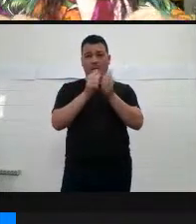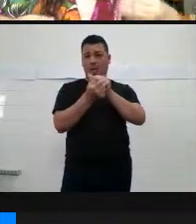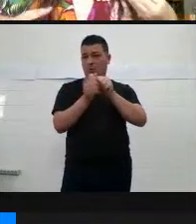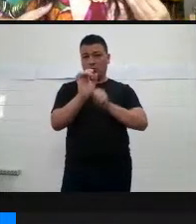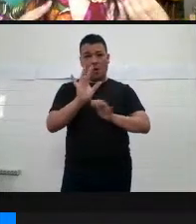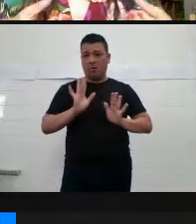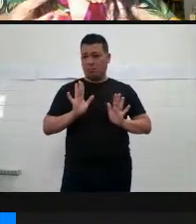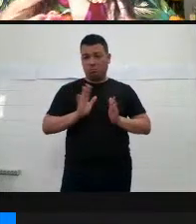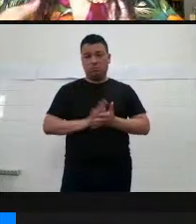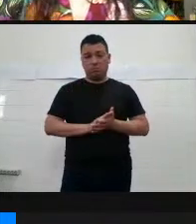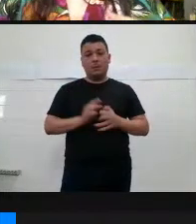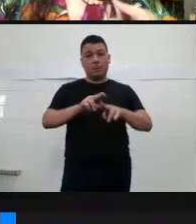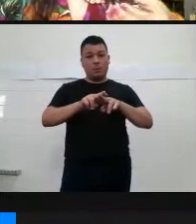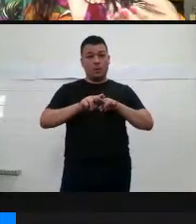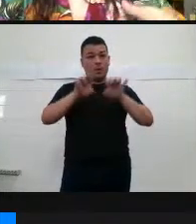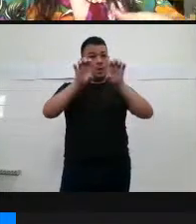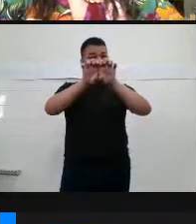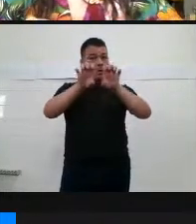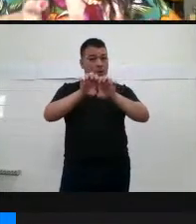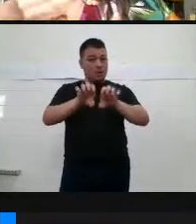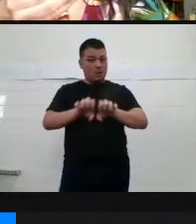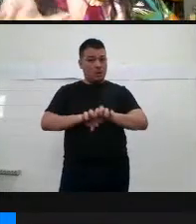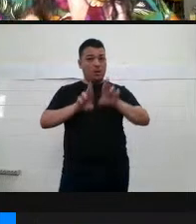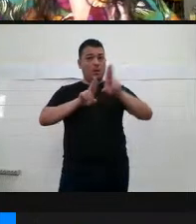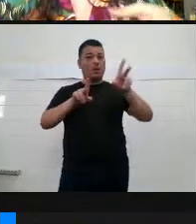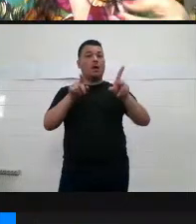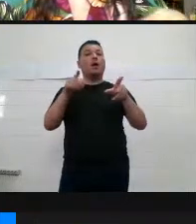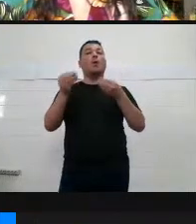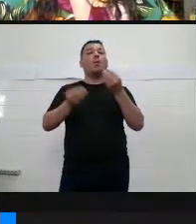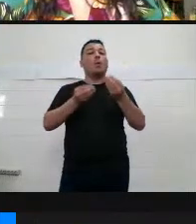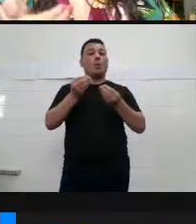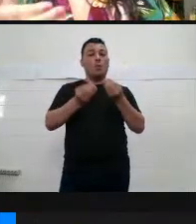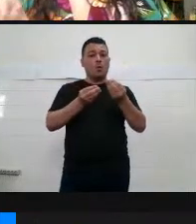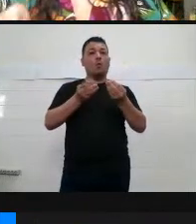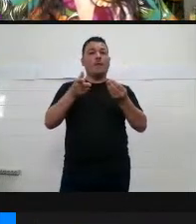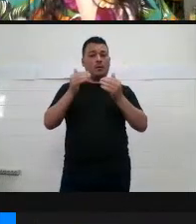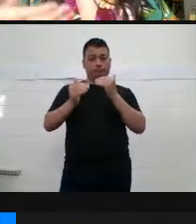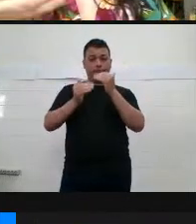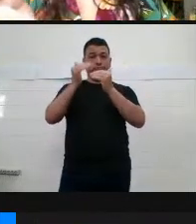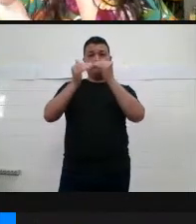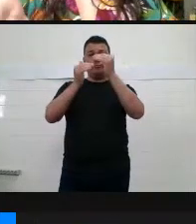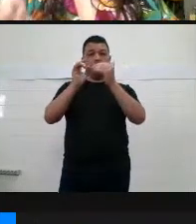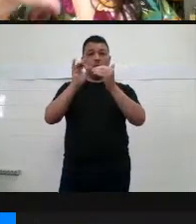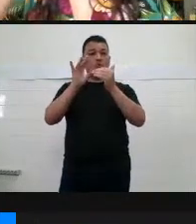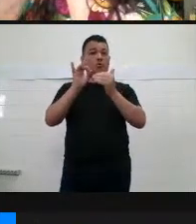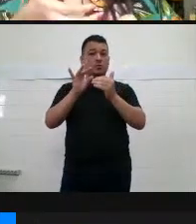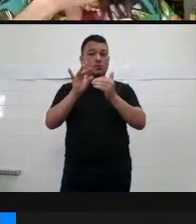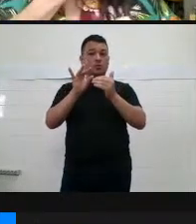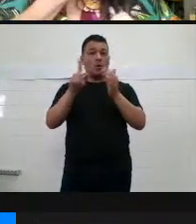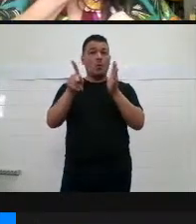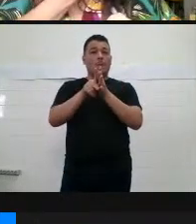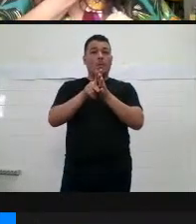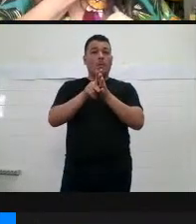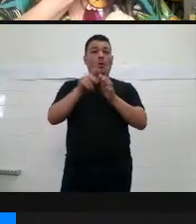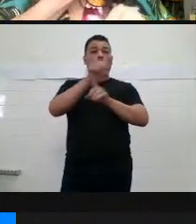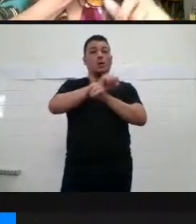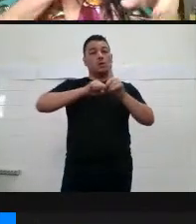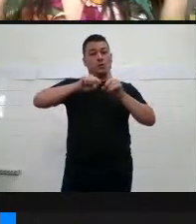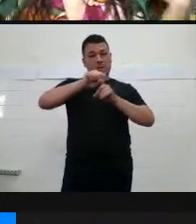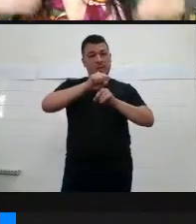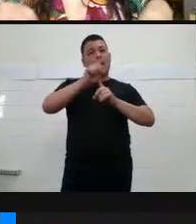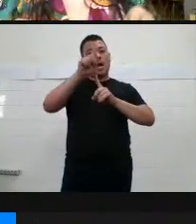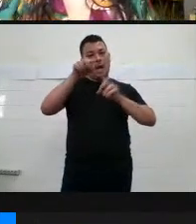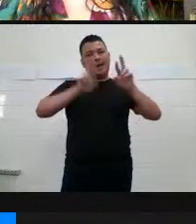A estrutura, né, de diferença vai se desenvolver apenas no plano sociológico,